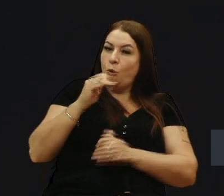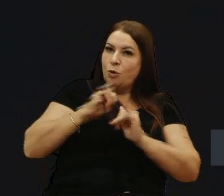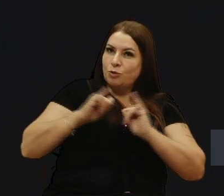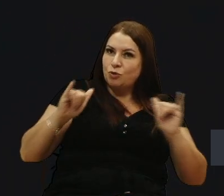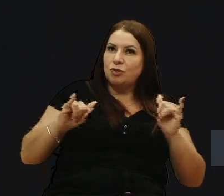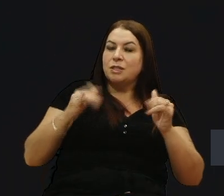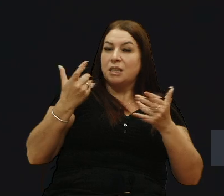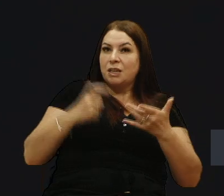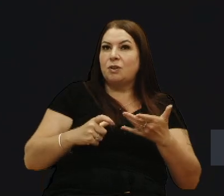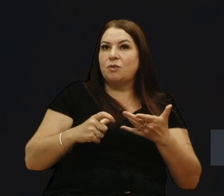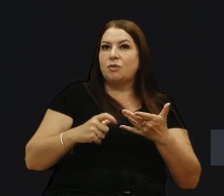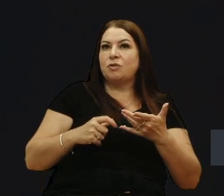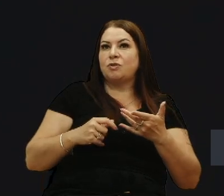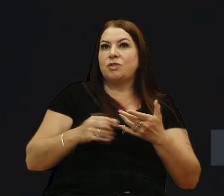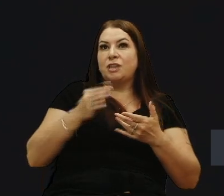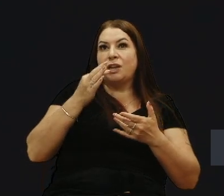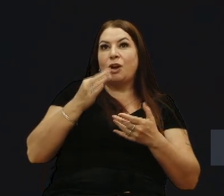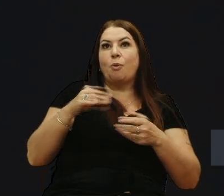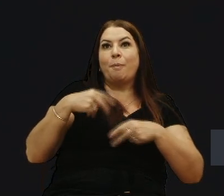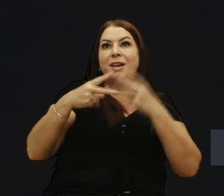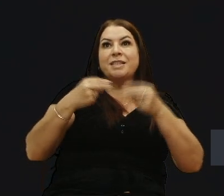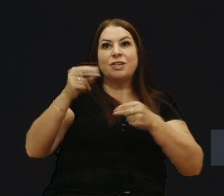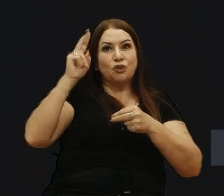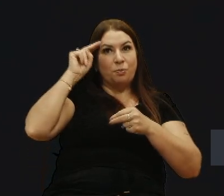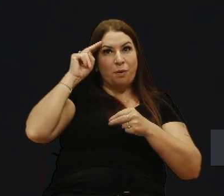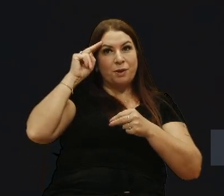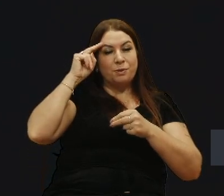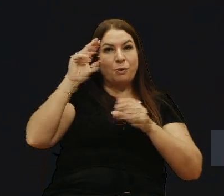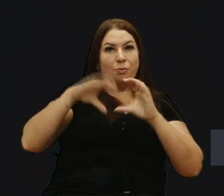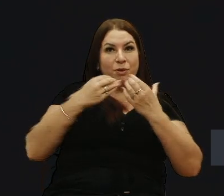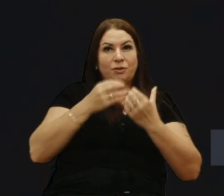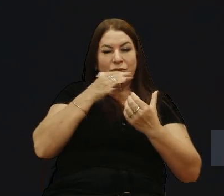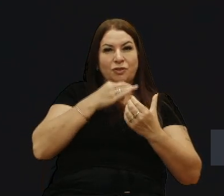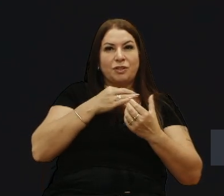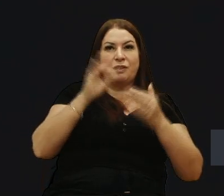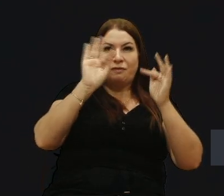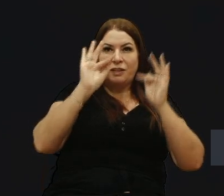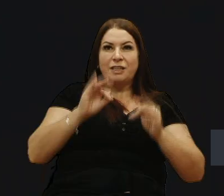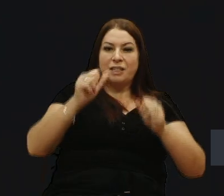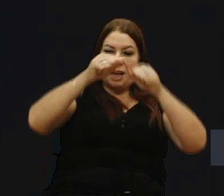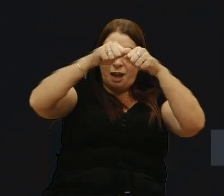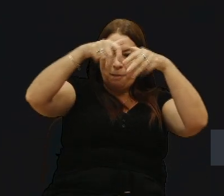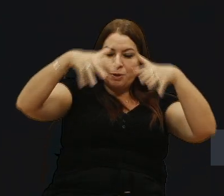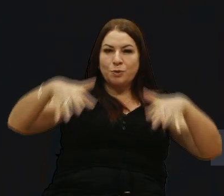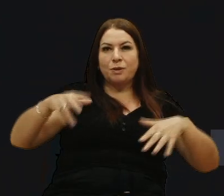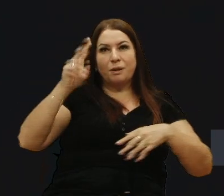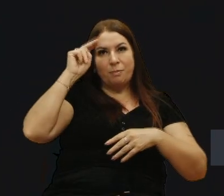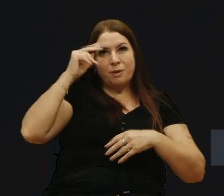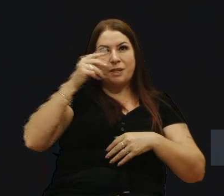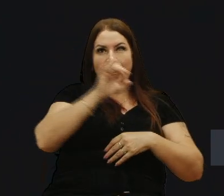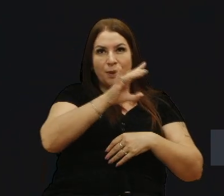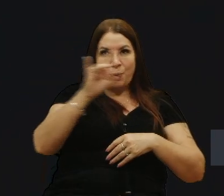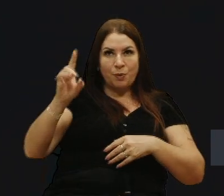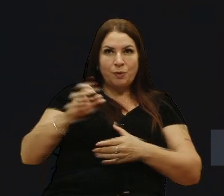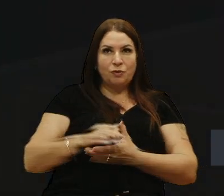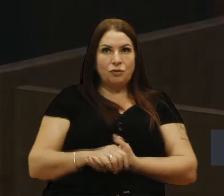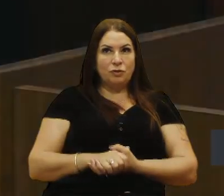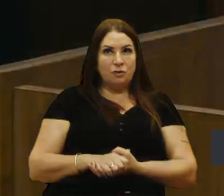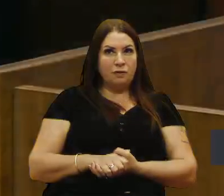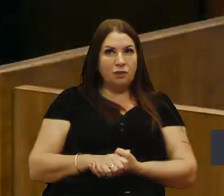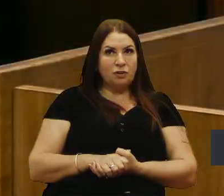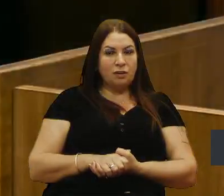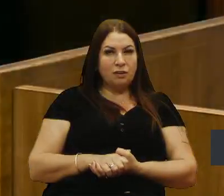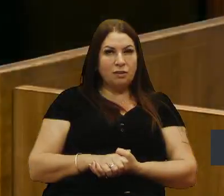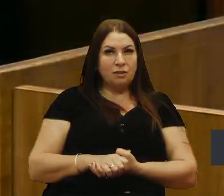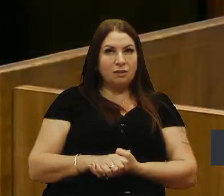notícia, acho que é o presente de Páscoa para a comunidade de Caxias do Sul, desejando uma feliz e abençoada Páscoa a cada um de vocês.